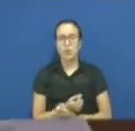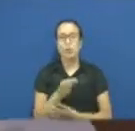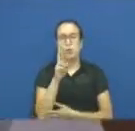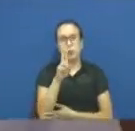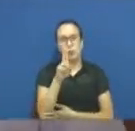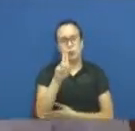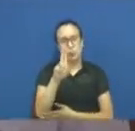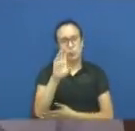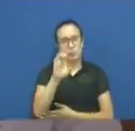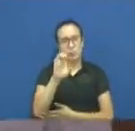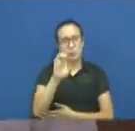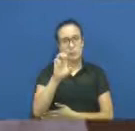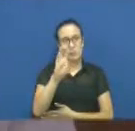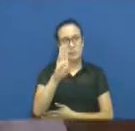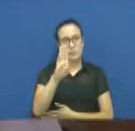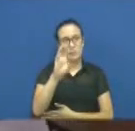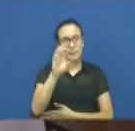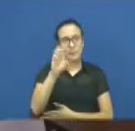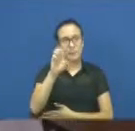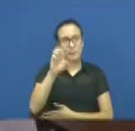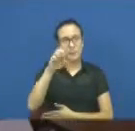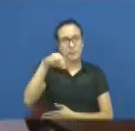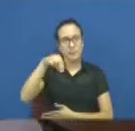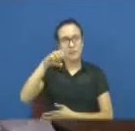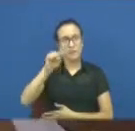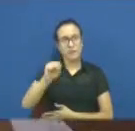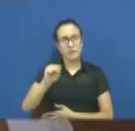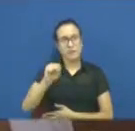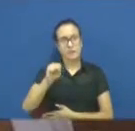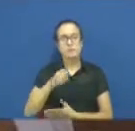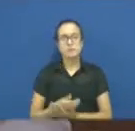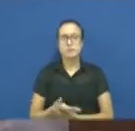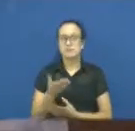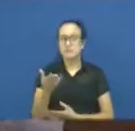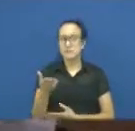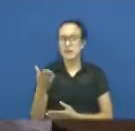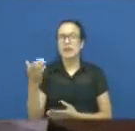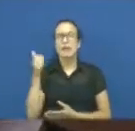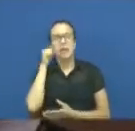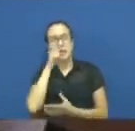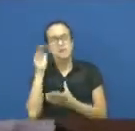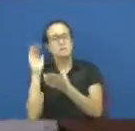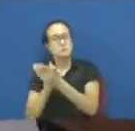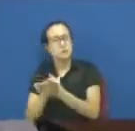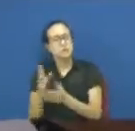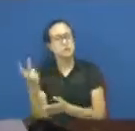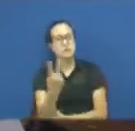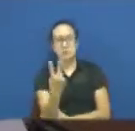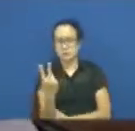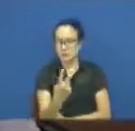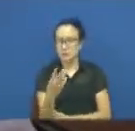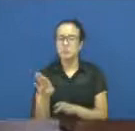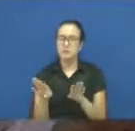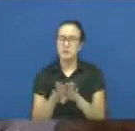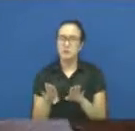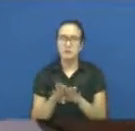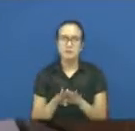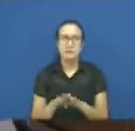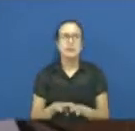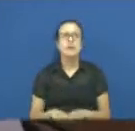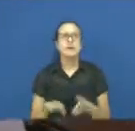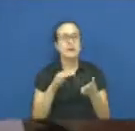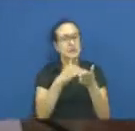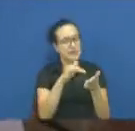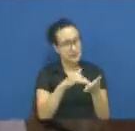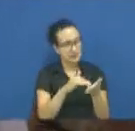Neuza, pessoas que fazem diferença na nossa sociedade. Quero também, senhor presidente, que fique registrado a presença da secretária de